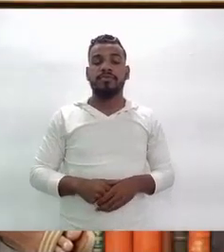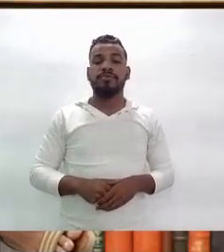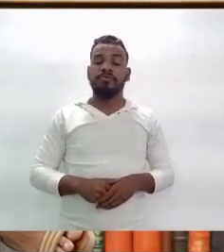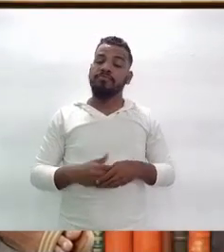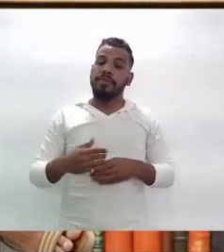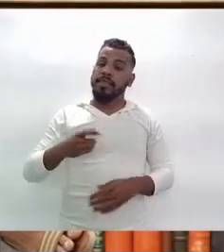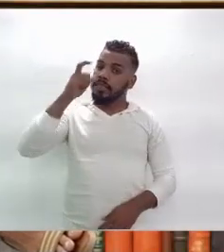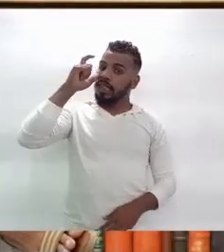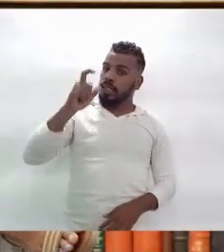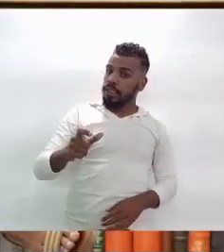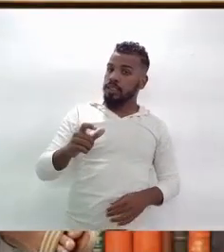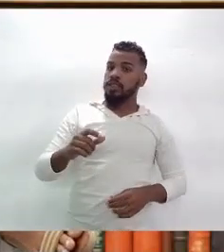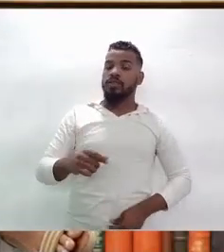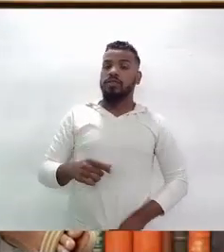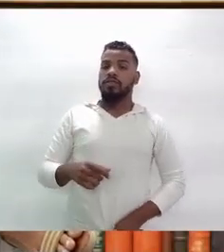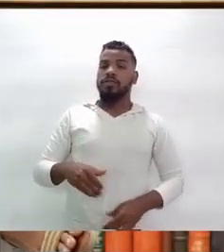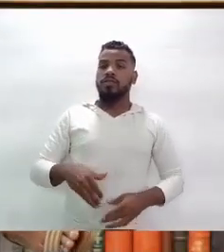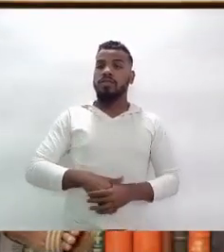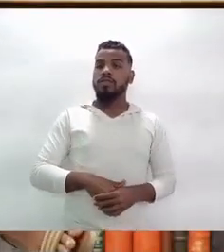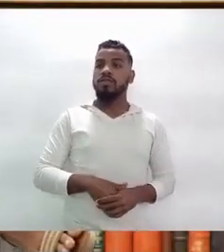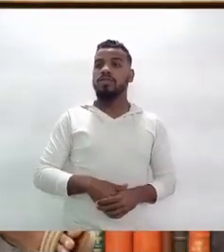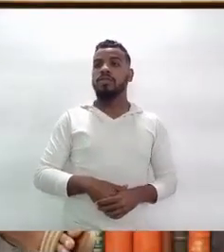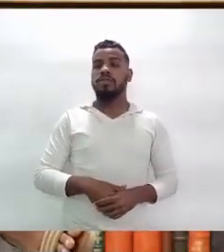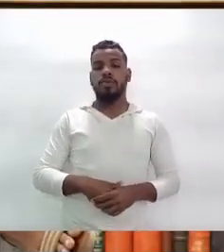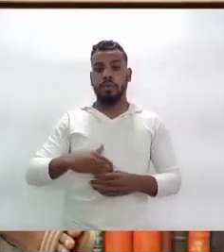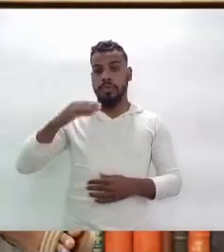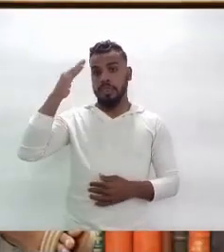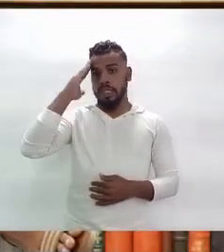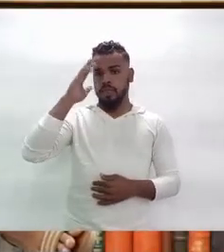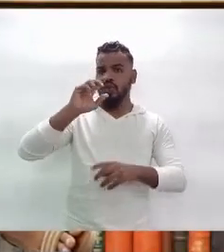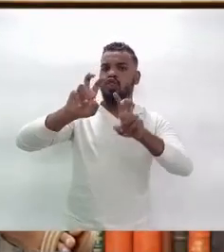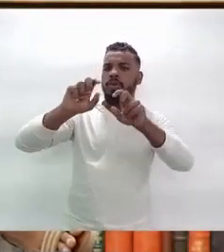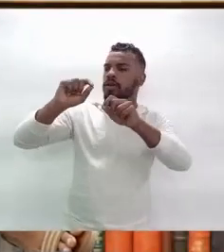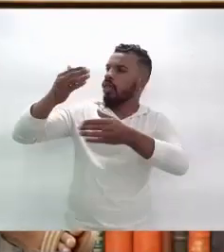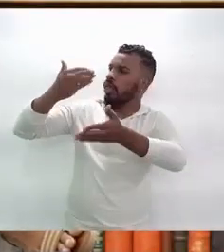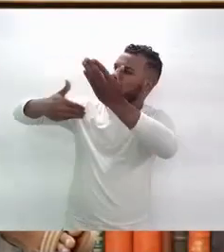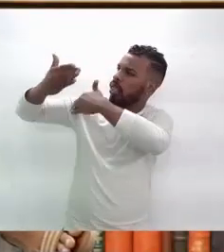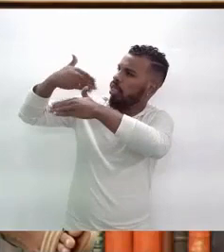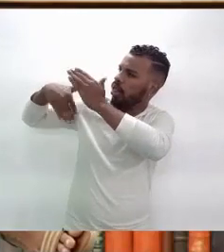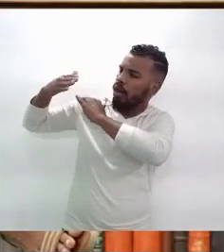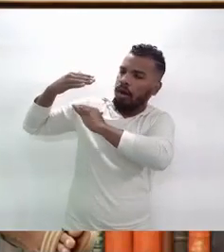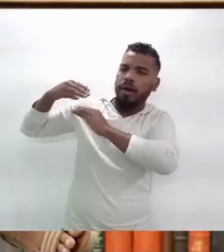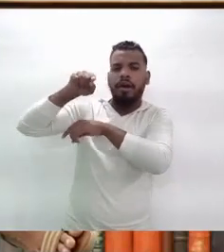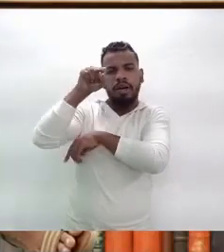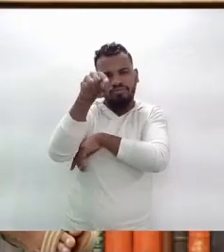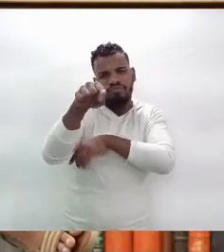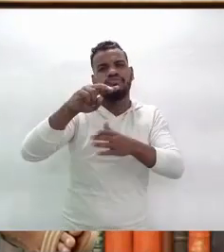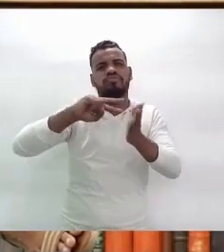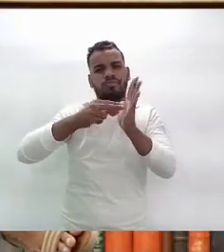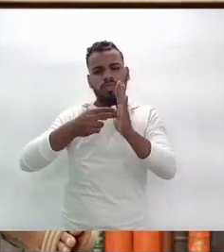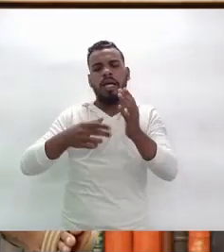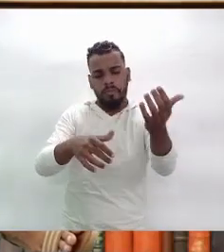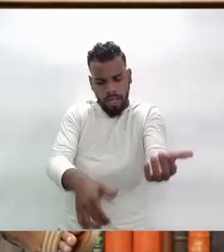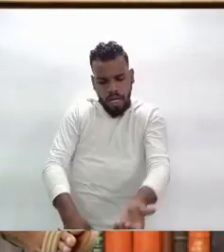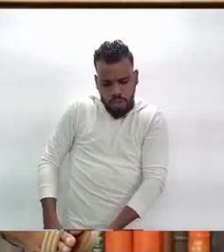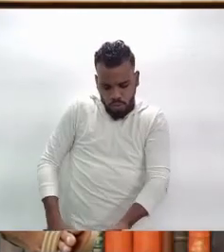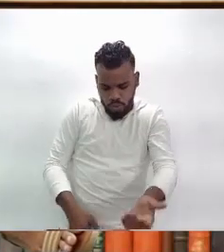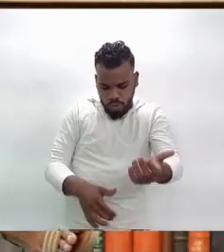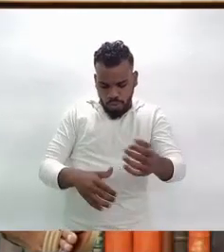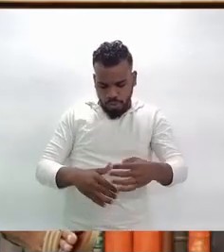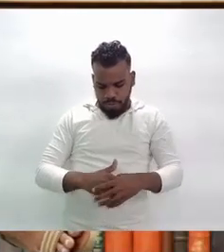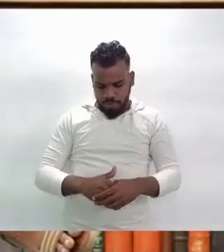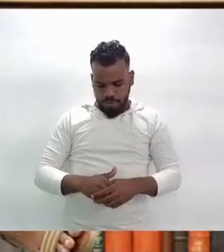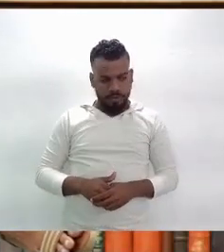quer dizer, deu para entender que quando você fala de ancestralidade, é justamente isso, não é? O maracatu,